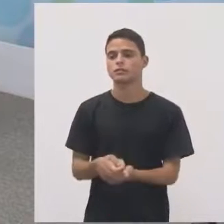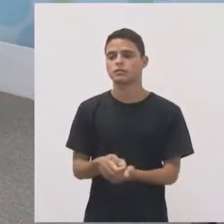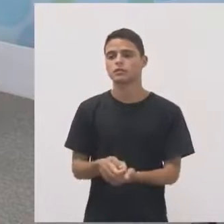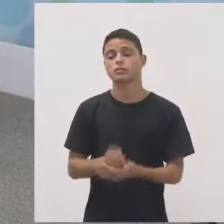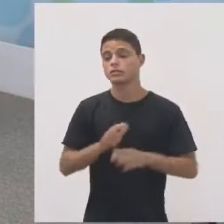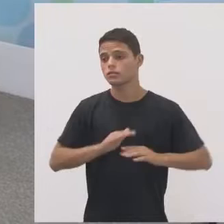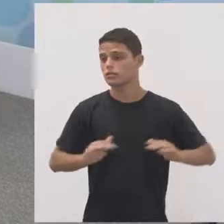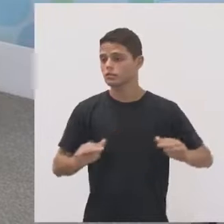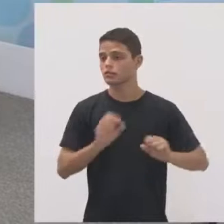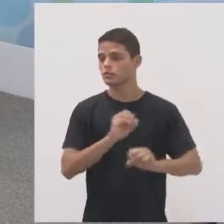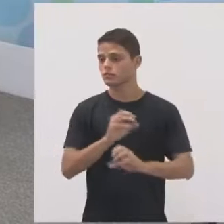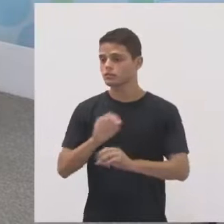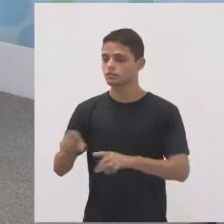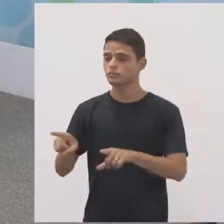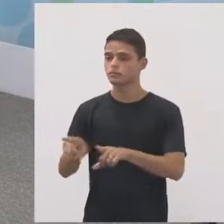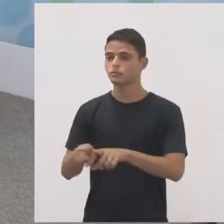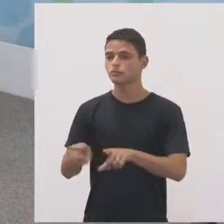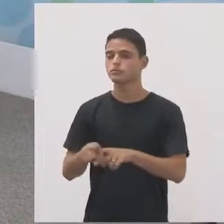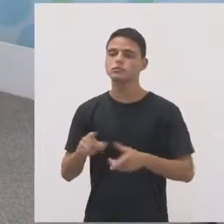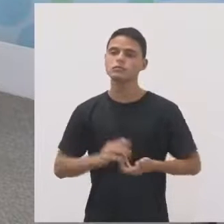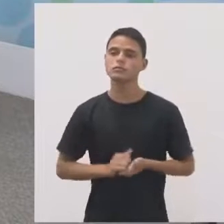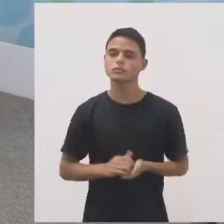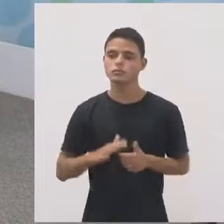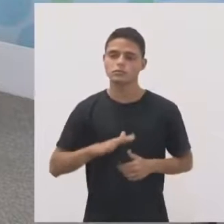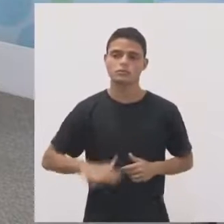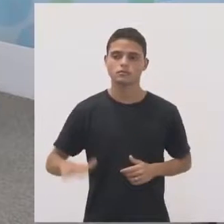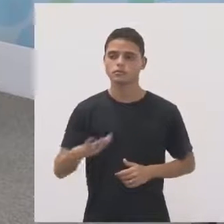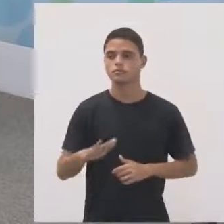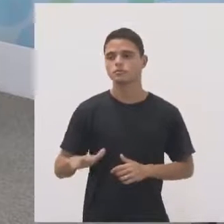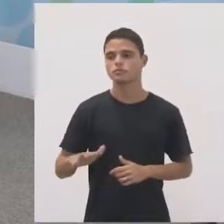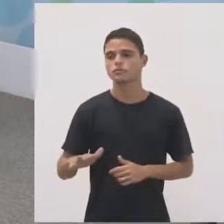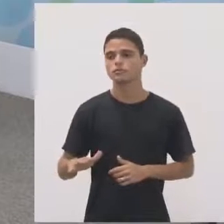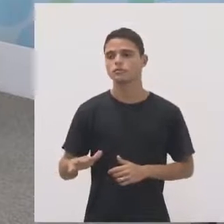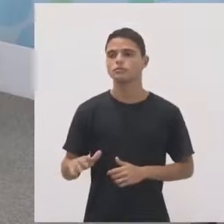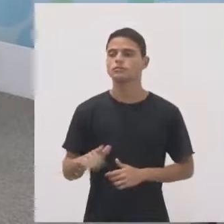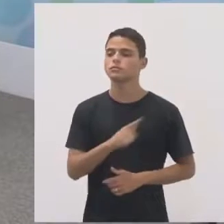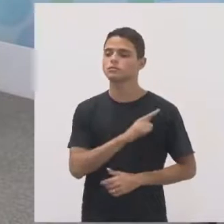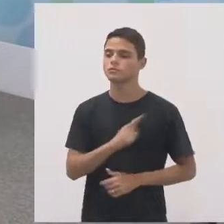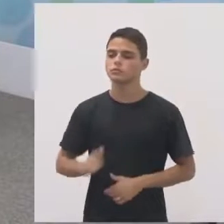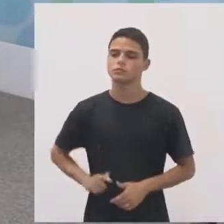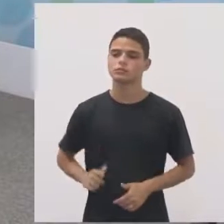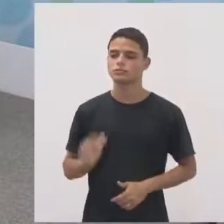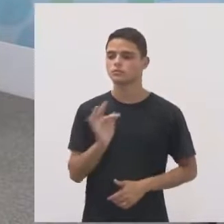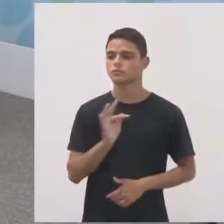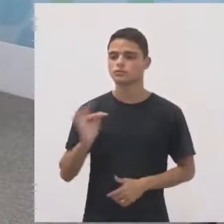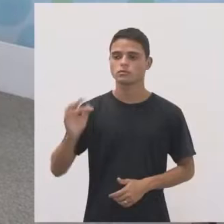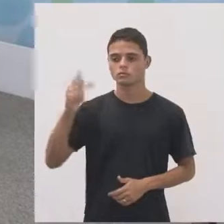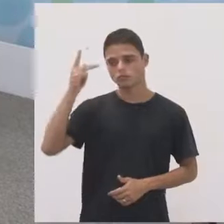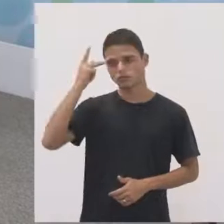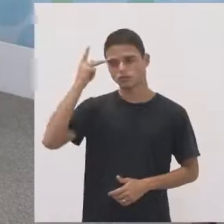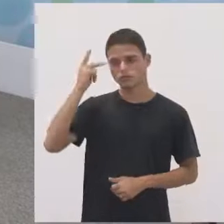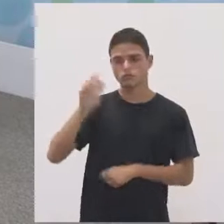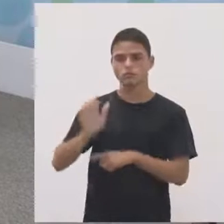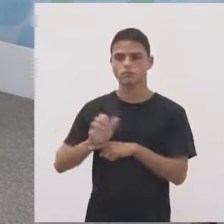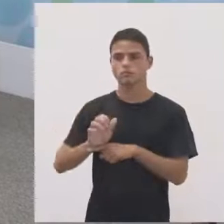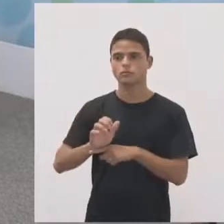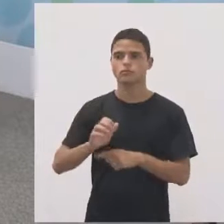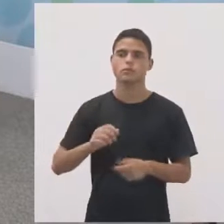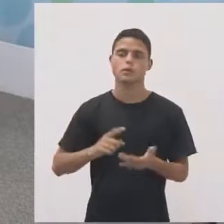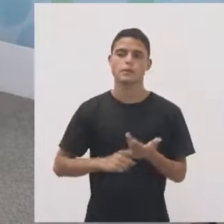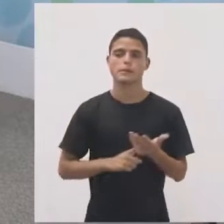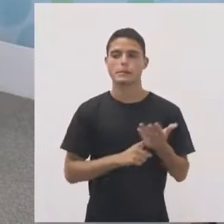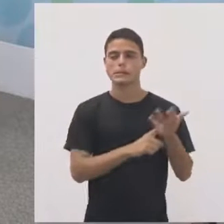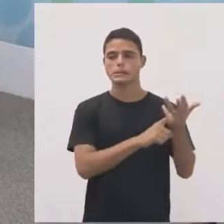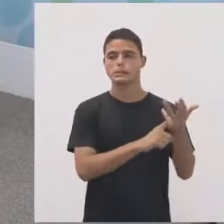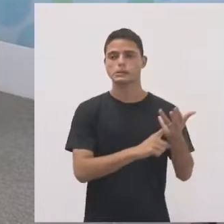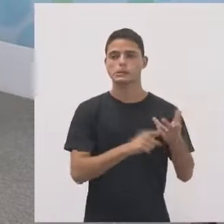só da educação, mas sim de todas as do estado para todas as secretarias, né? Para alimentar o parque tecnológico. O que é o